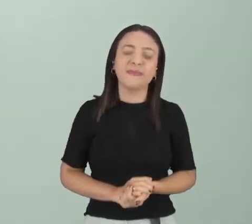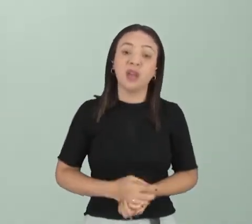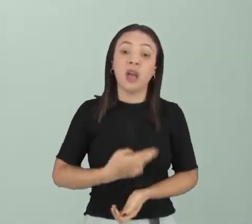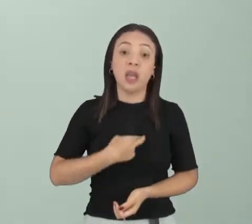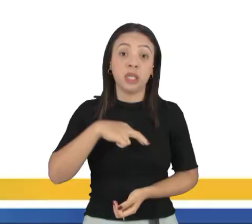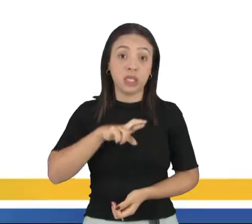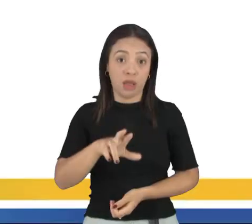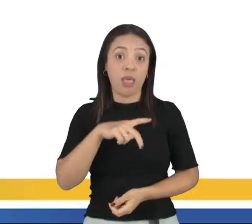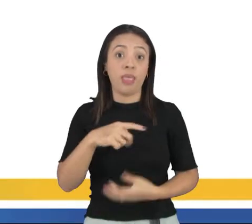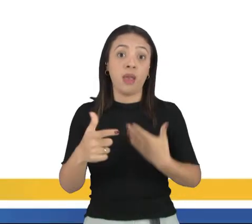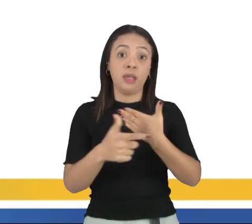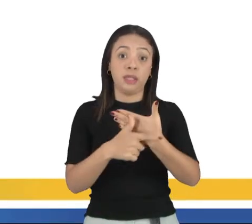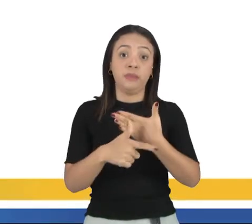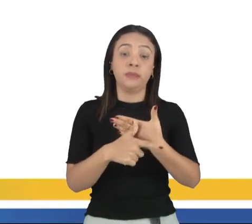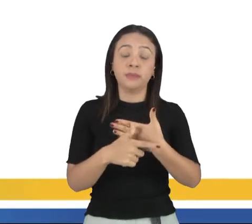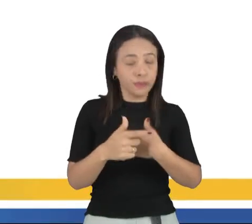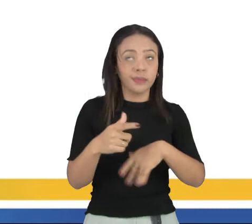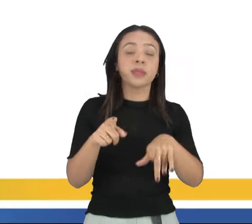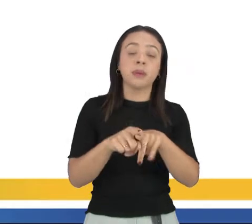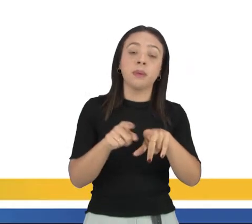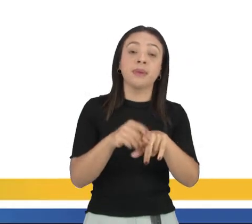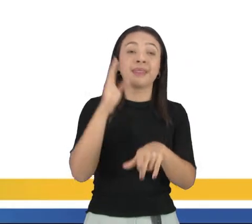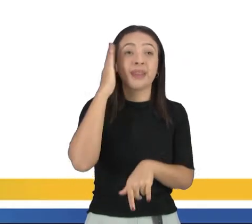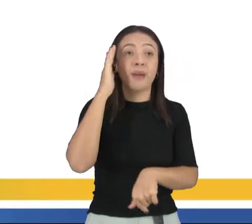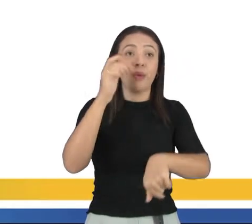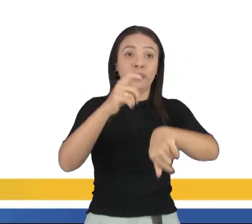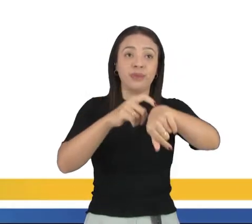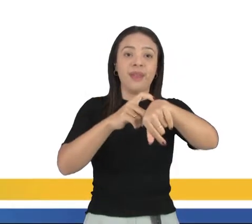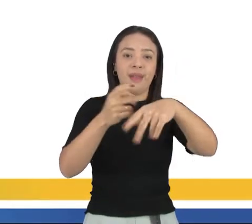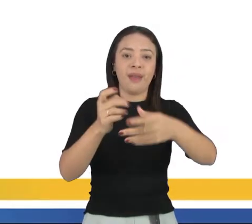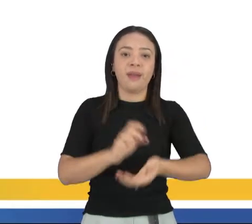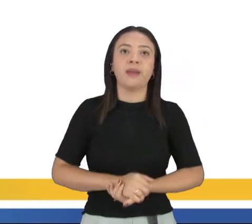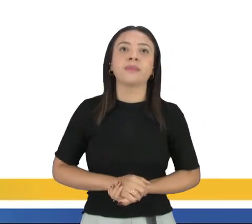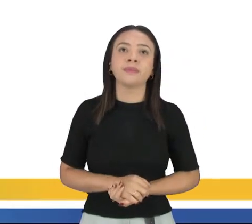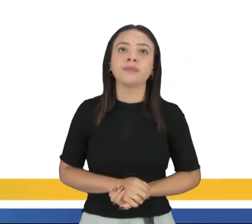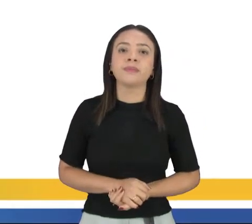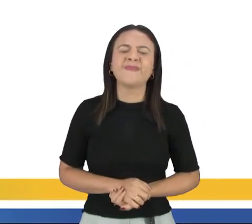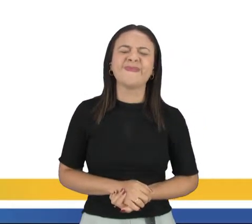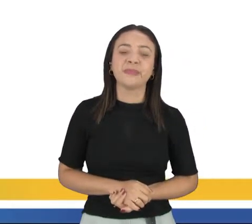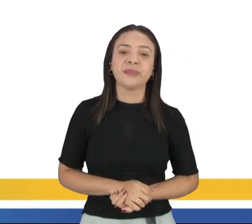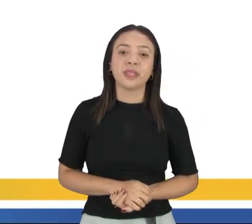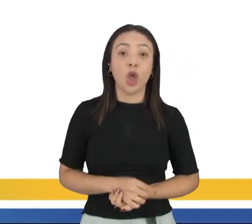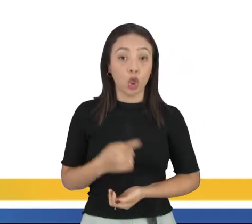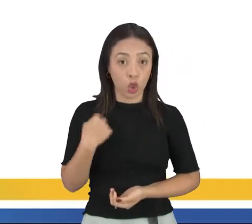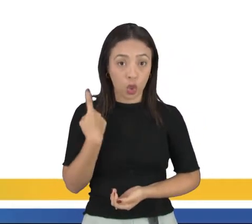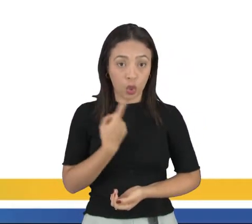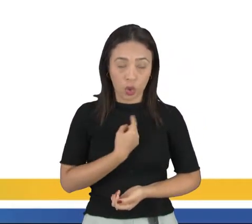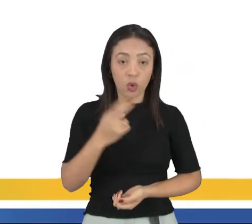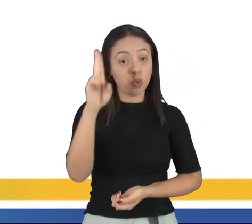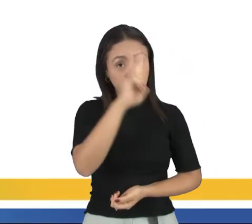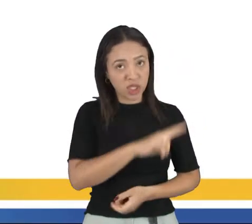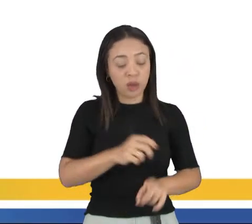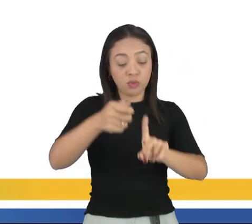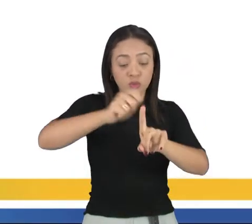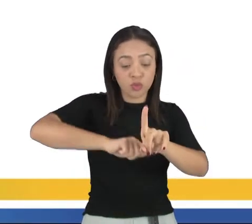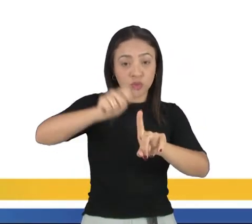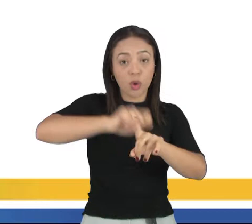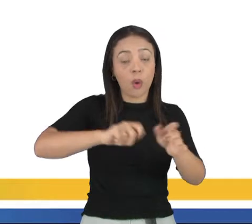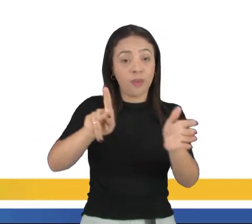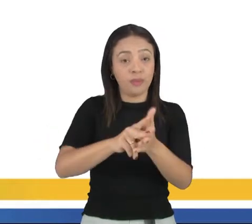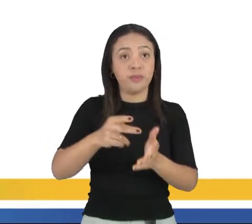religião ela vai servir para se fazer a contagem dos tempos né é uma interessante falar que nós seguimos o calendário Cristão